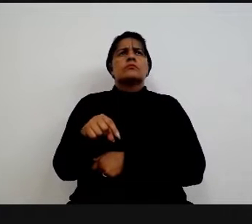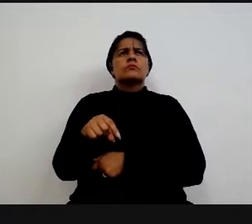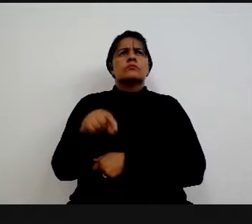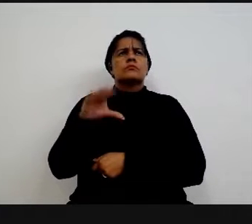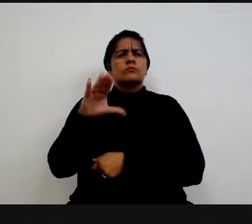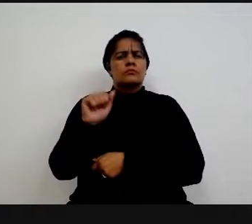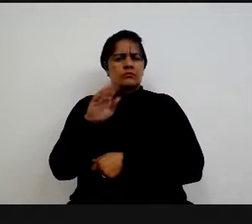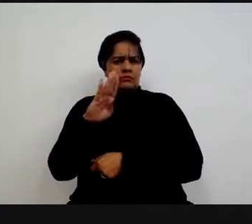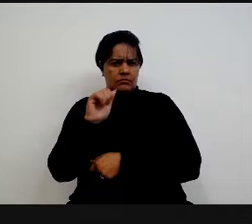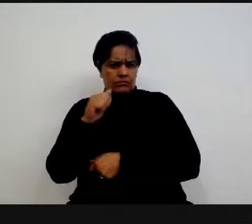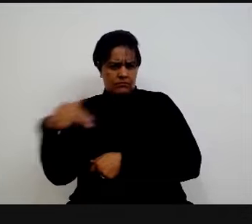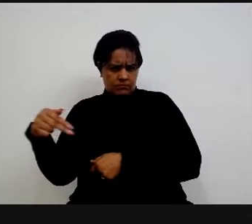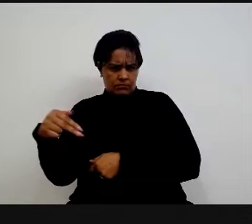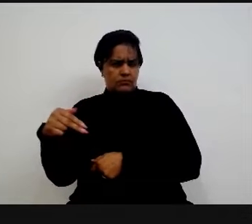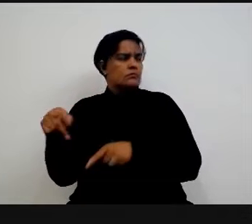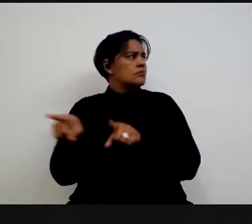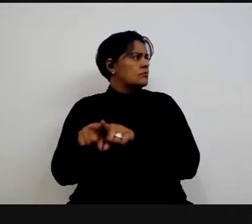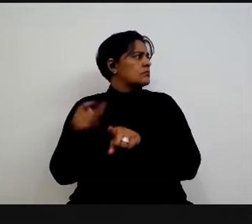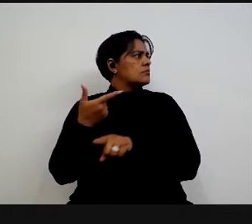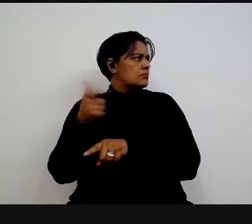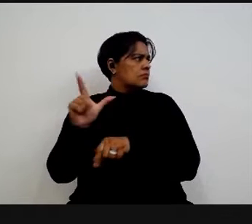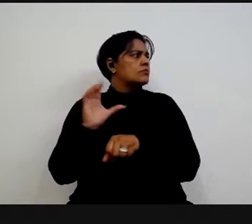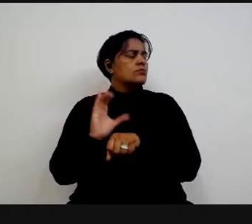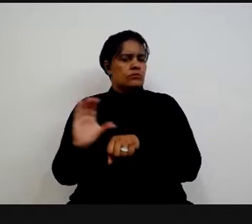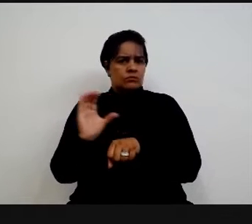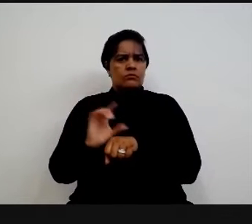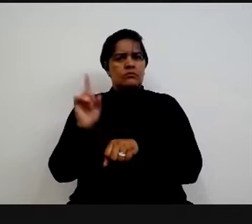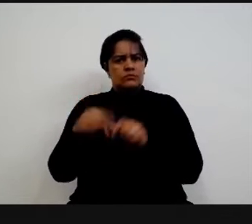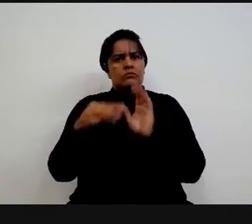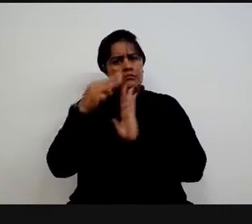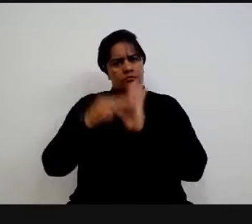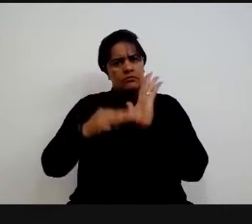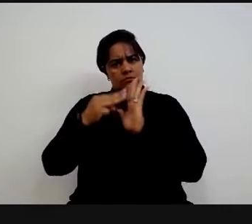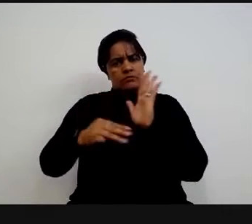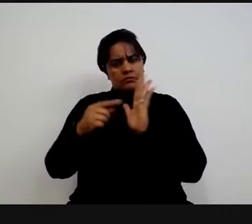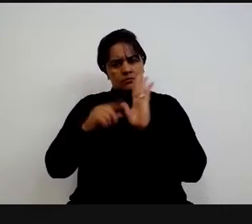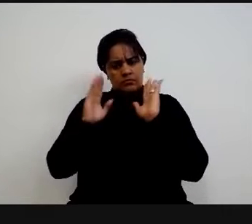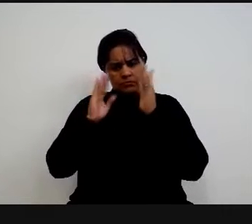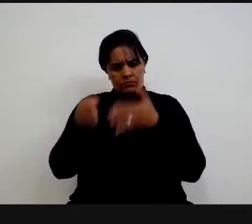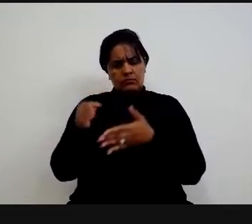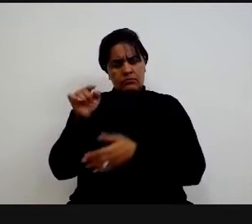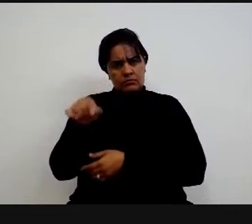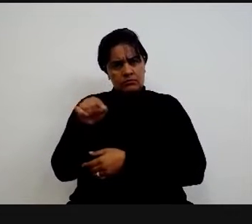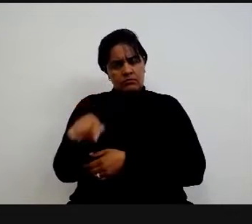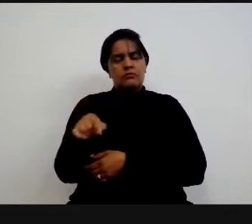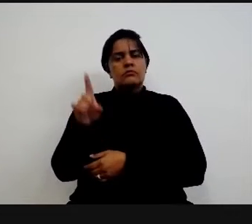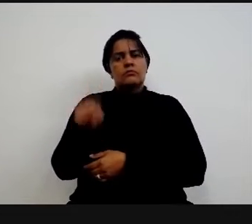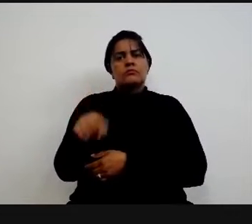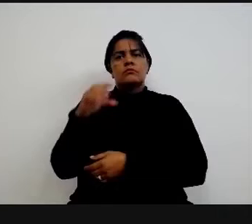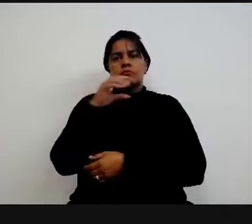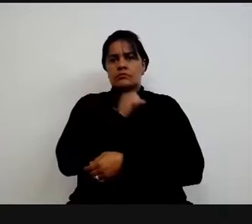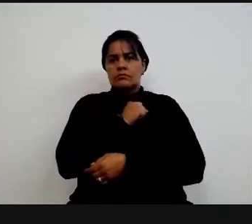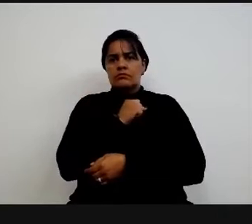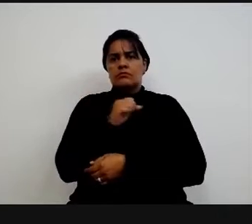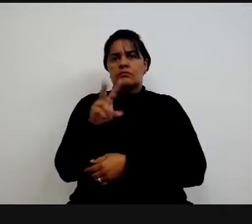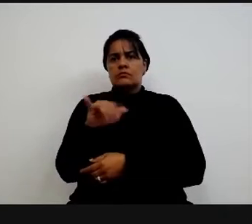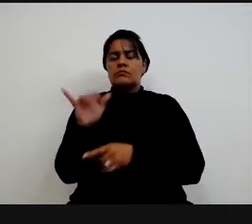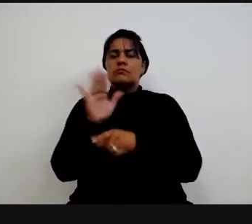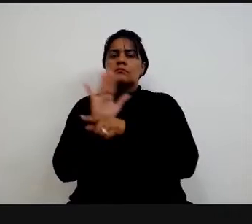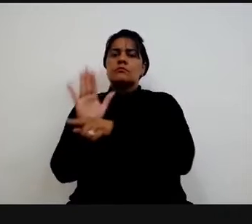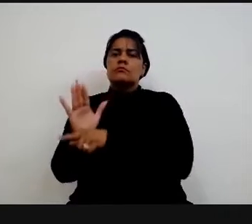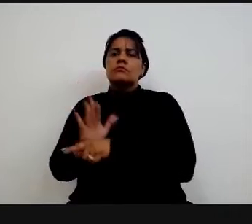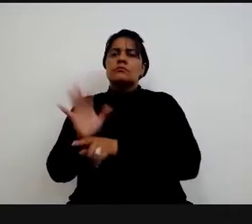Kanban e outros cursos que estão, metodologias relacionadas a metodologias ágeis, que